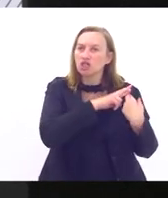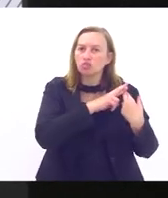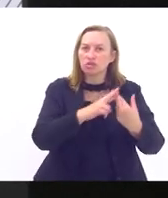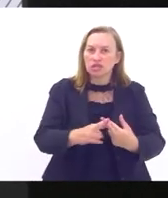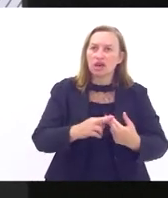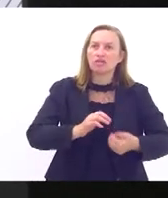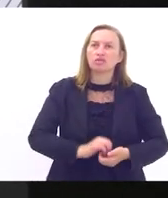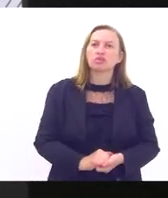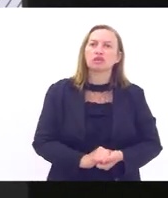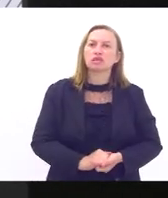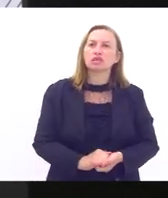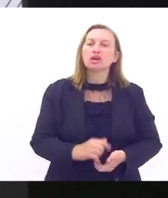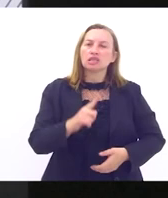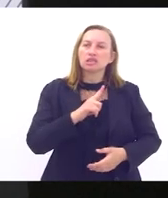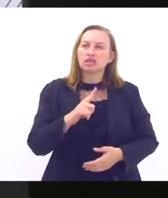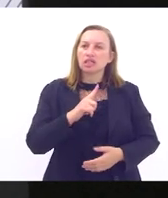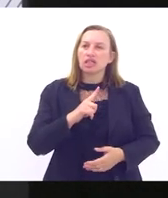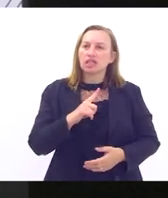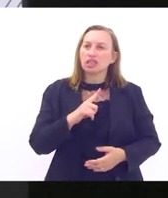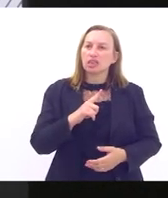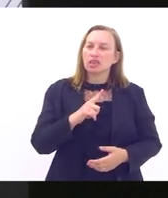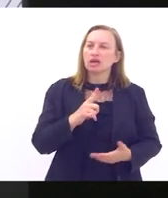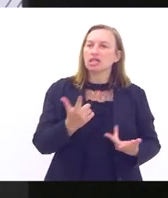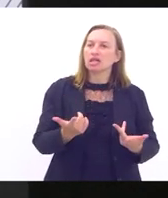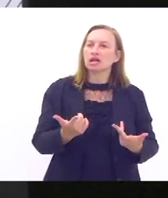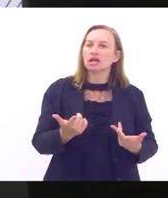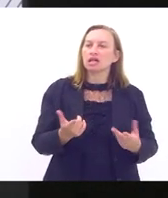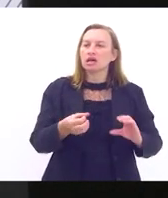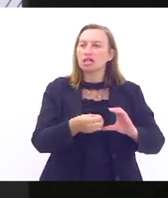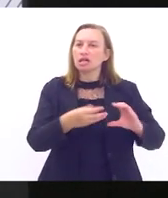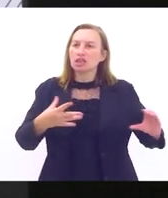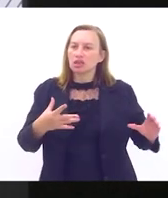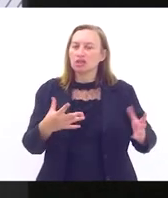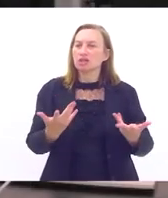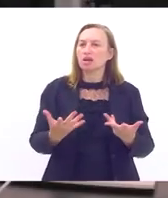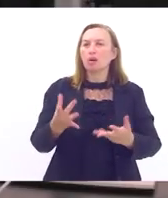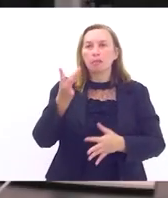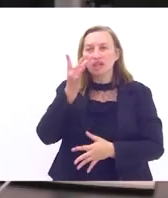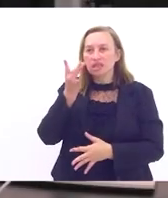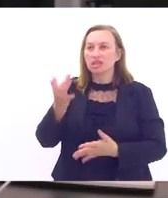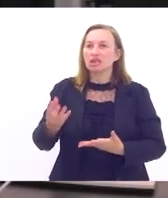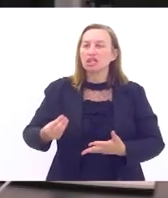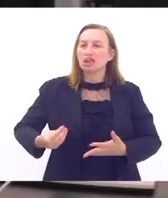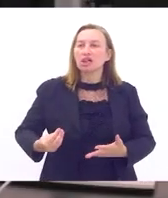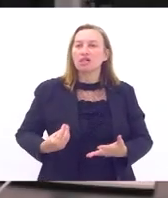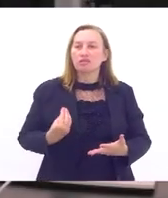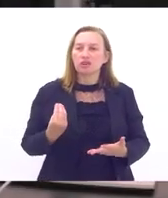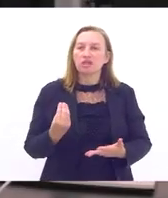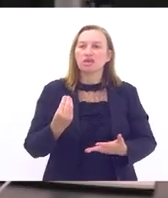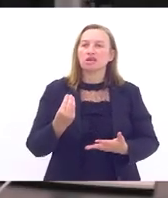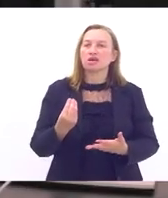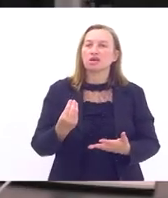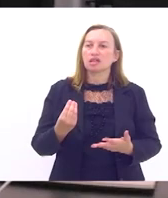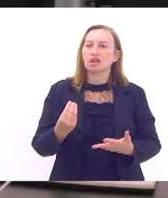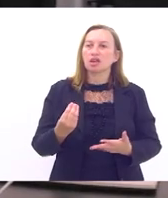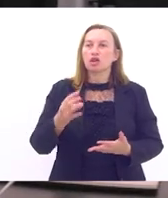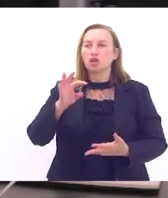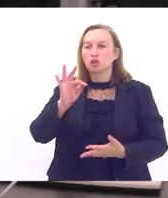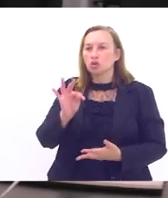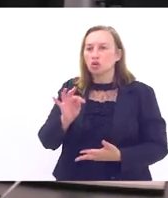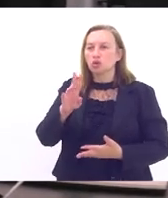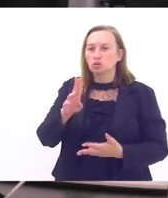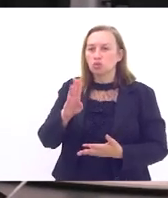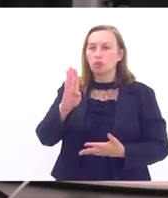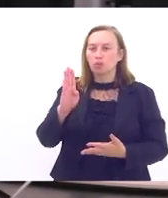responsável, existem singularidades que determinam a presença e a perpetuação da tuberculose nos municípios, que eu acho que isso não é novidade